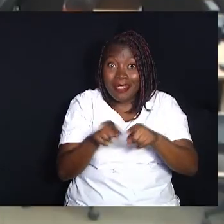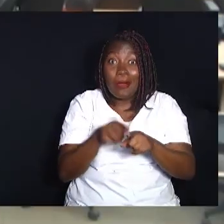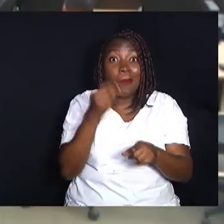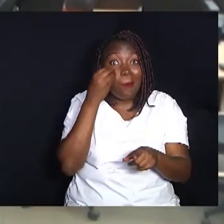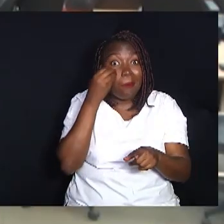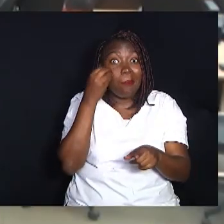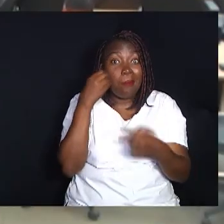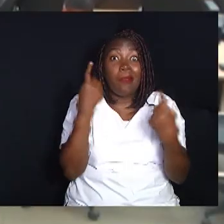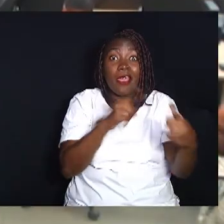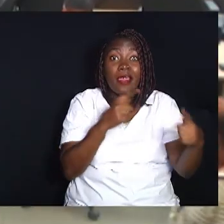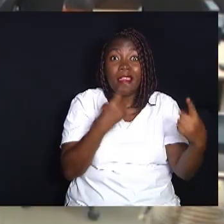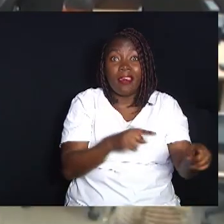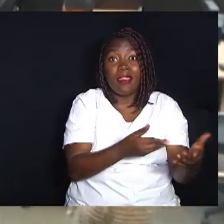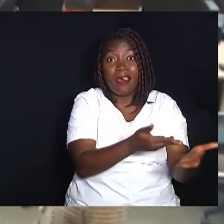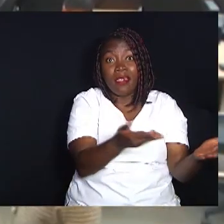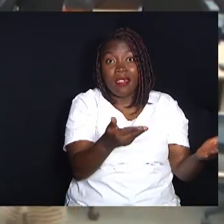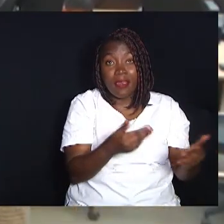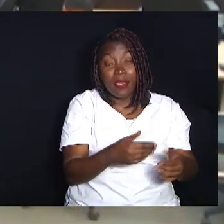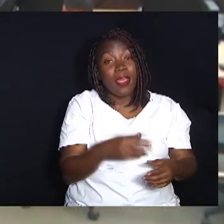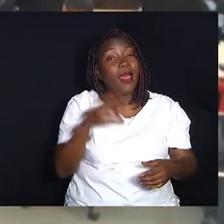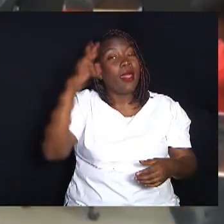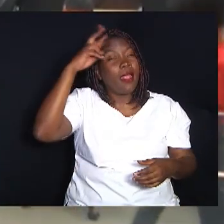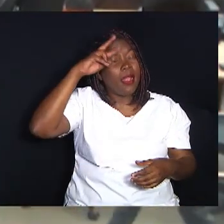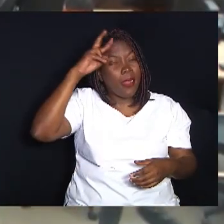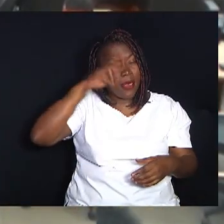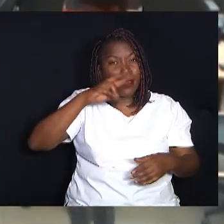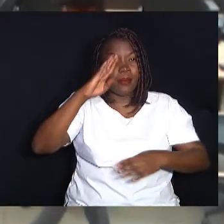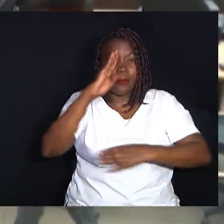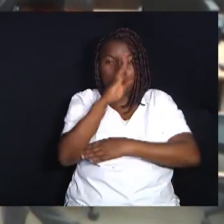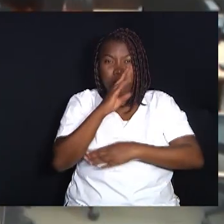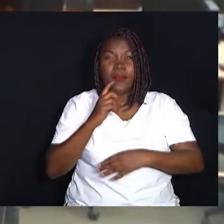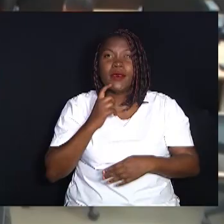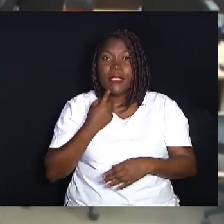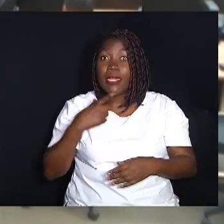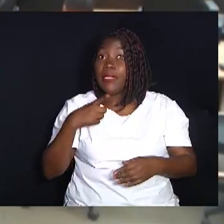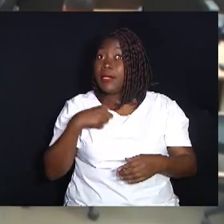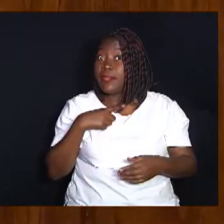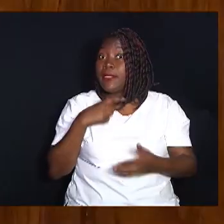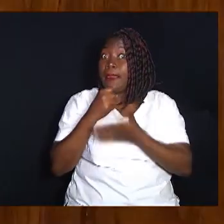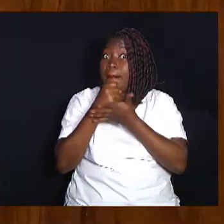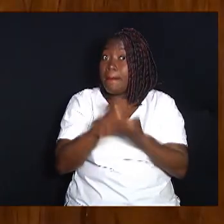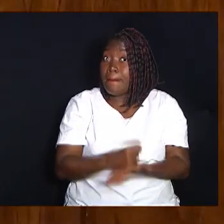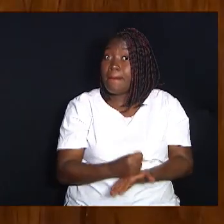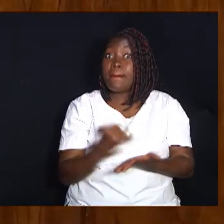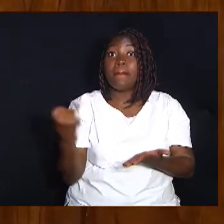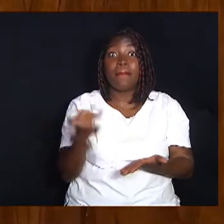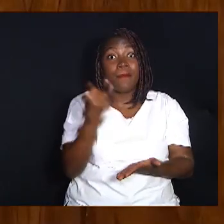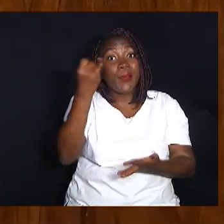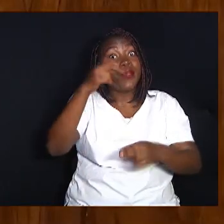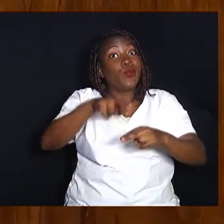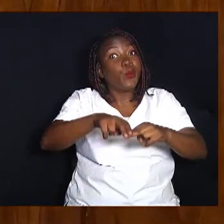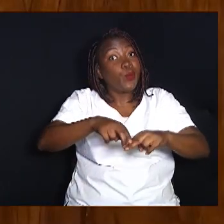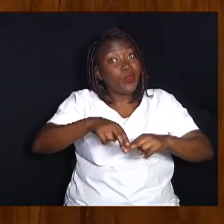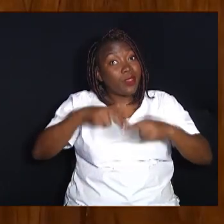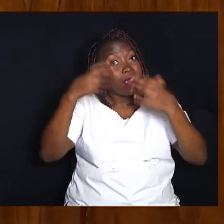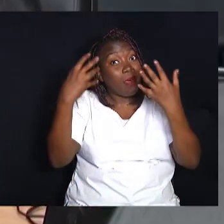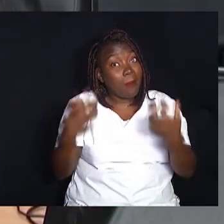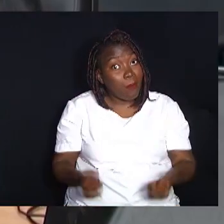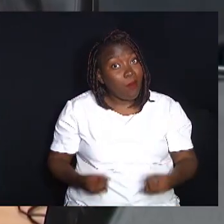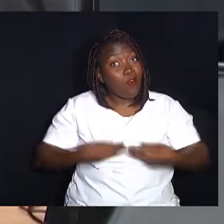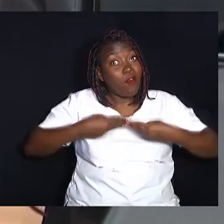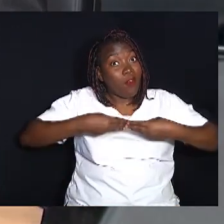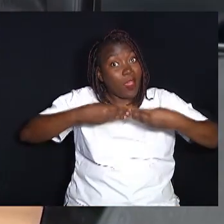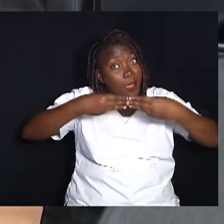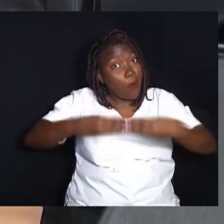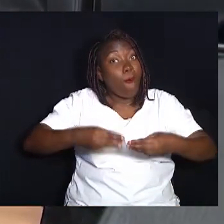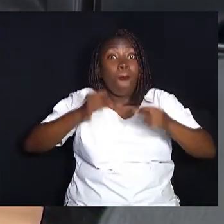O parlamentar lembrou que a Câmara de Campinas tem um peso importante e, por isso, a aprovação desta moção